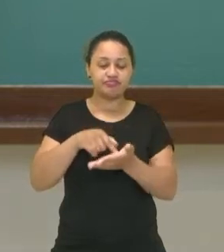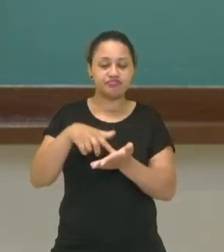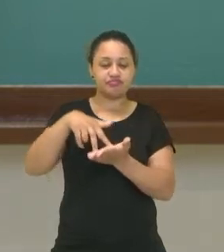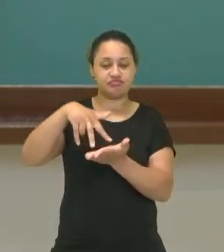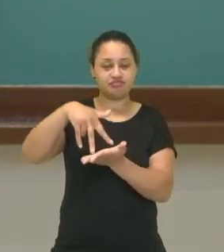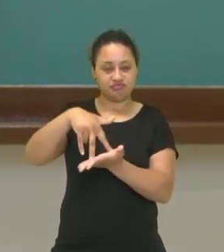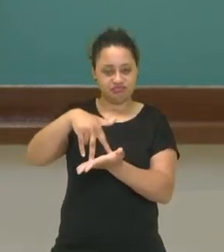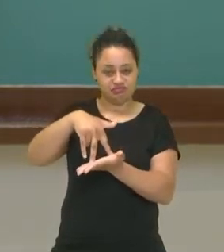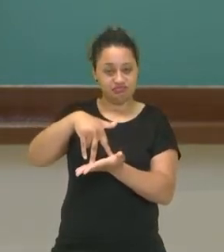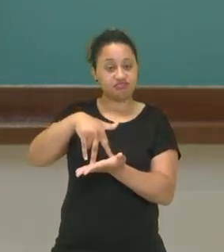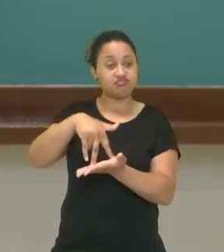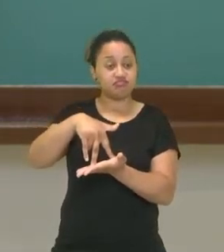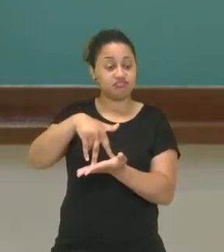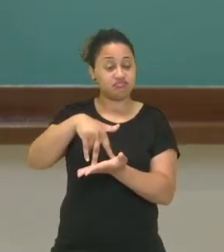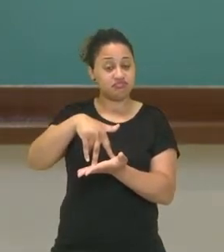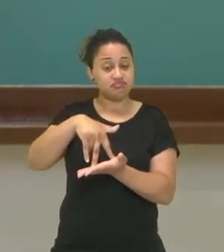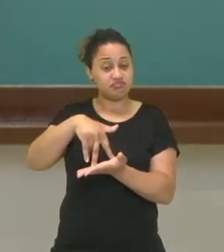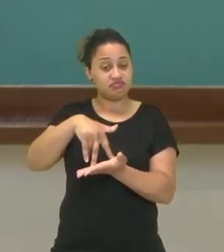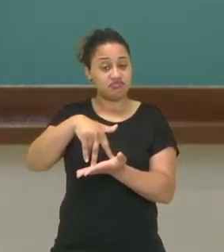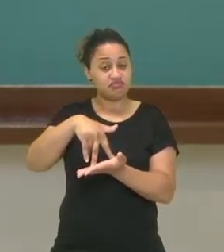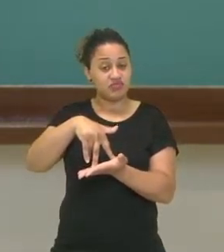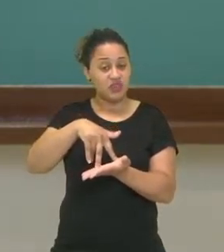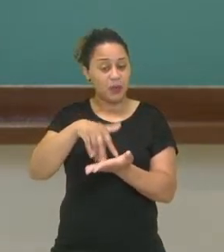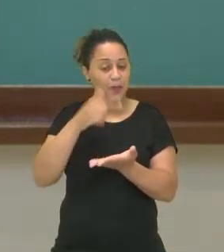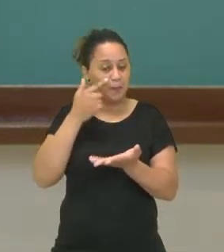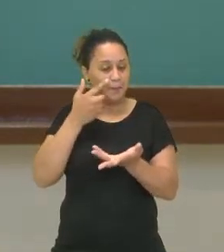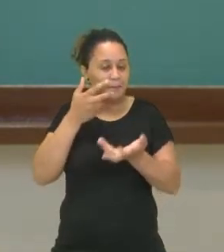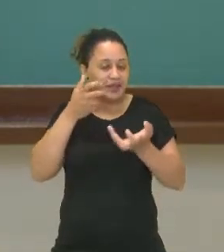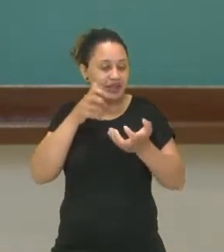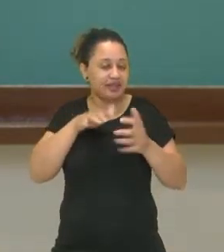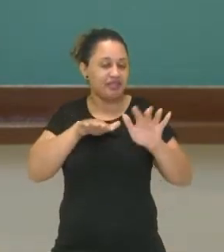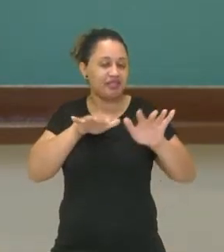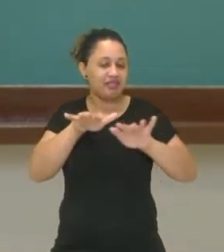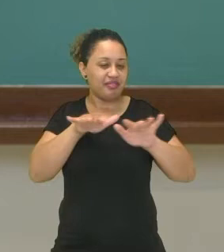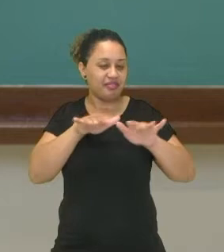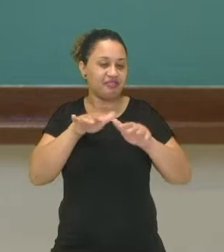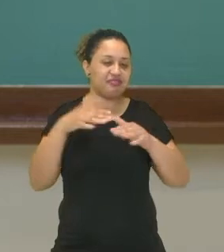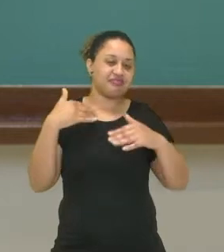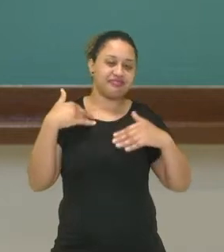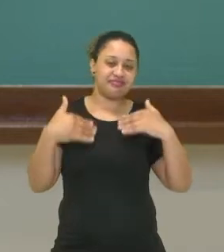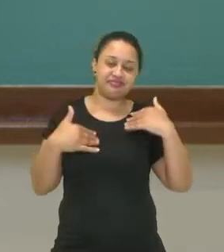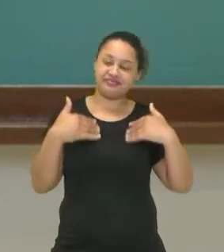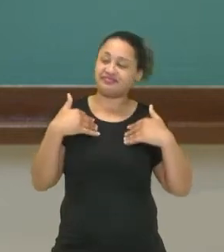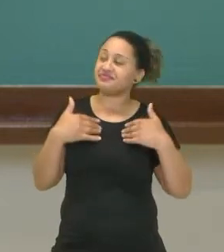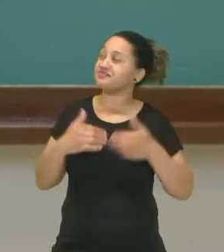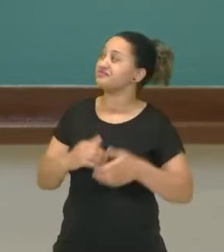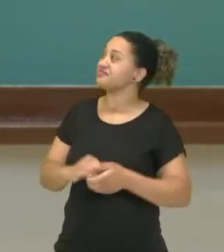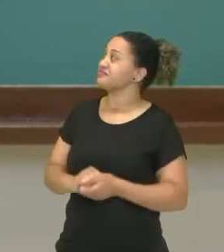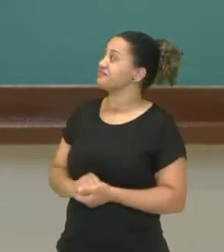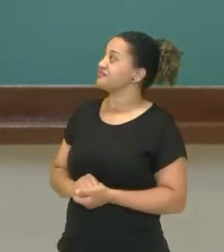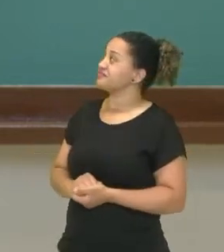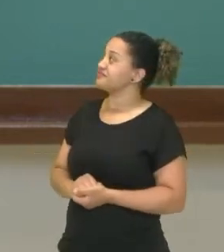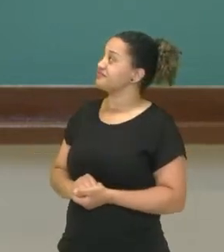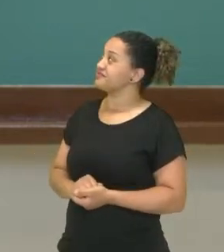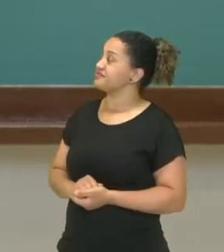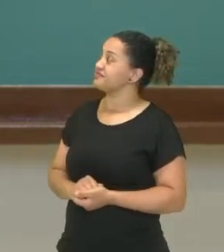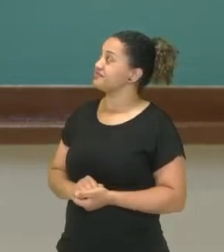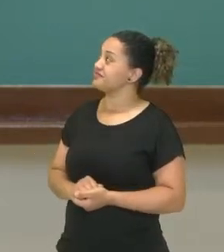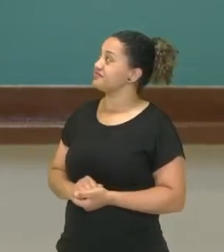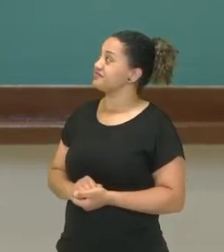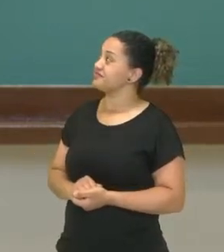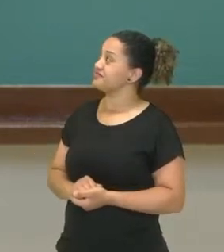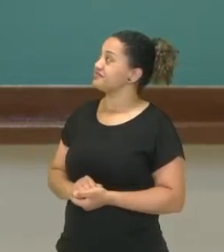lateralmente e uma mão na cintura, a outra lá em cima. Olha para cima, palma da